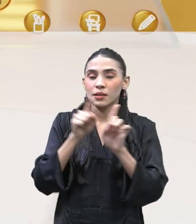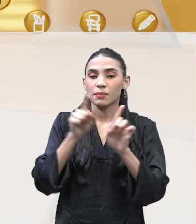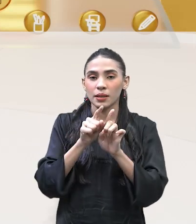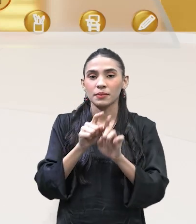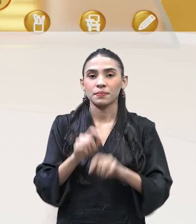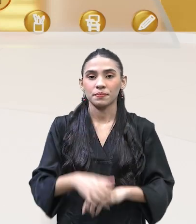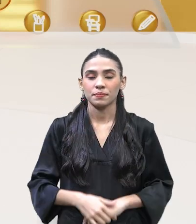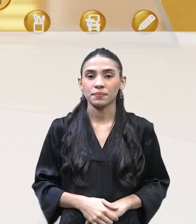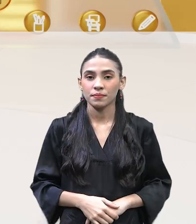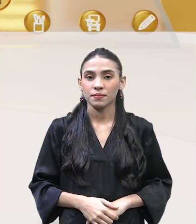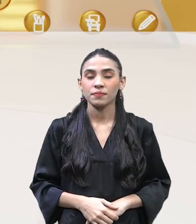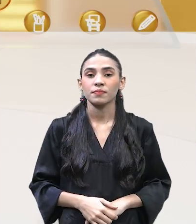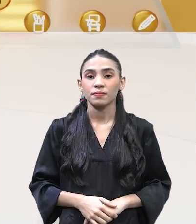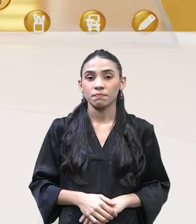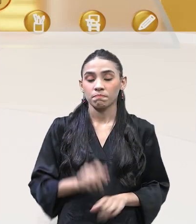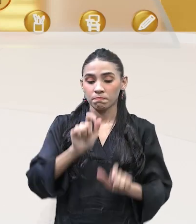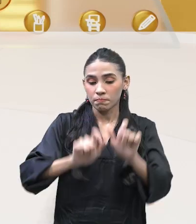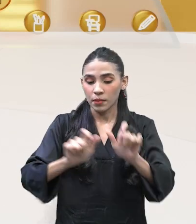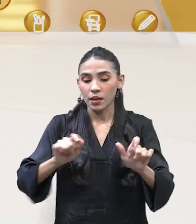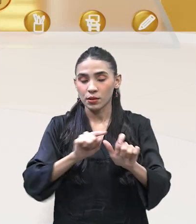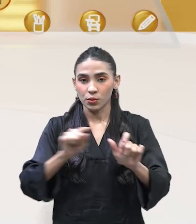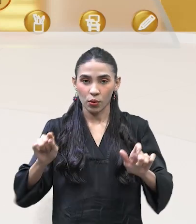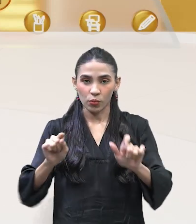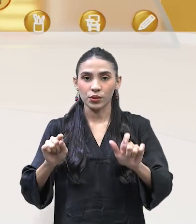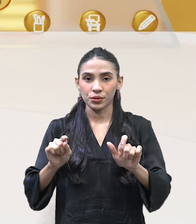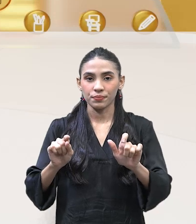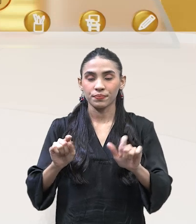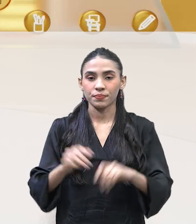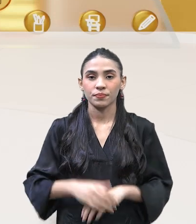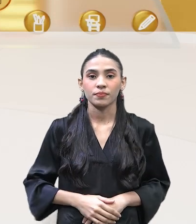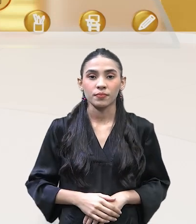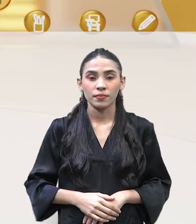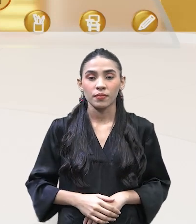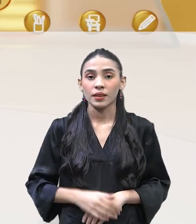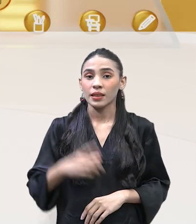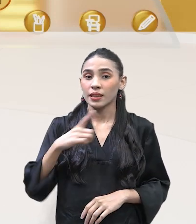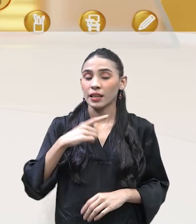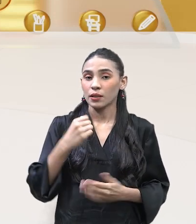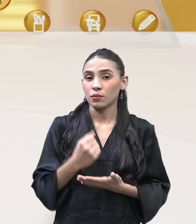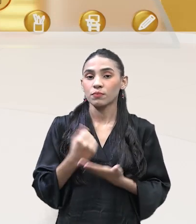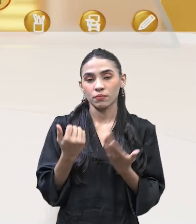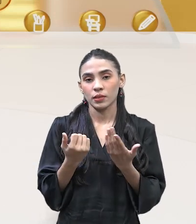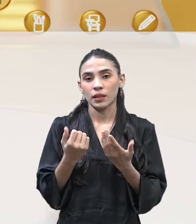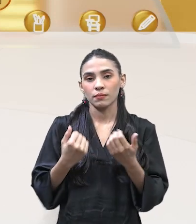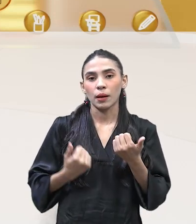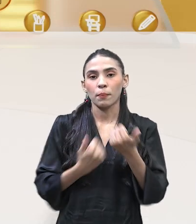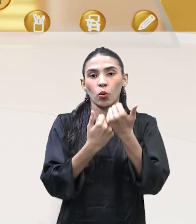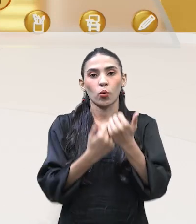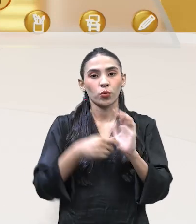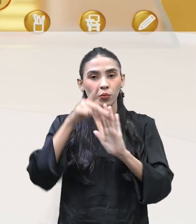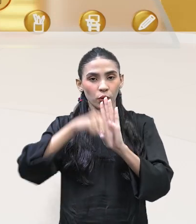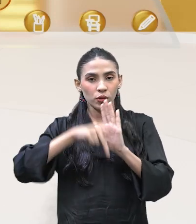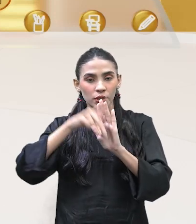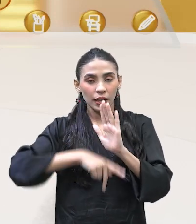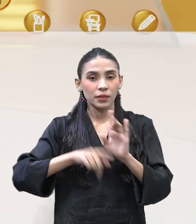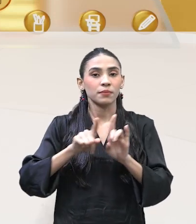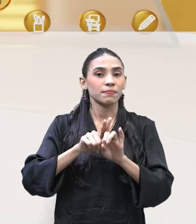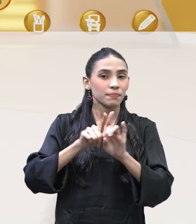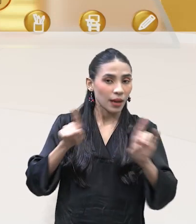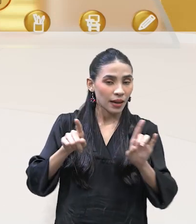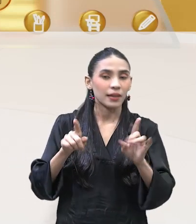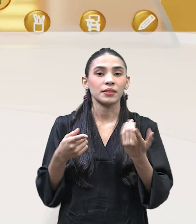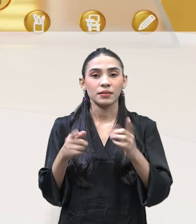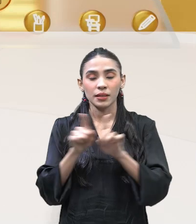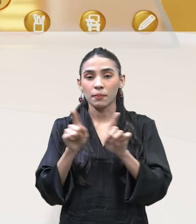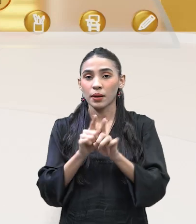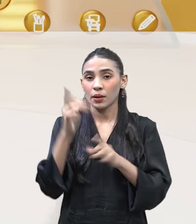de uma sociedade, para essas pessoas que estão ali sendo amparadas através desse projeto, desse empreendimento, mas também das